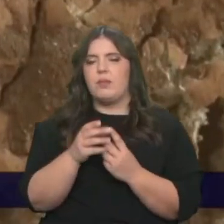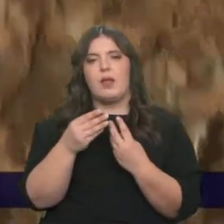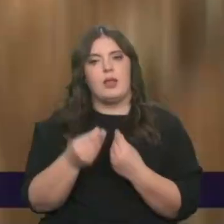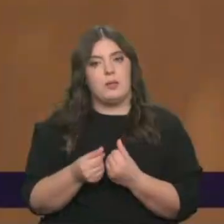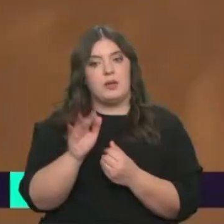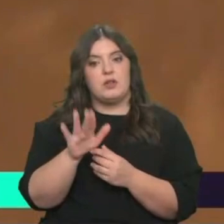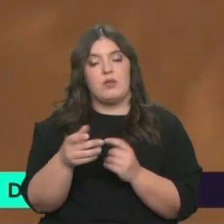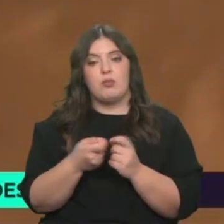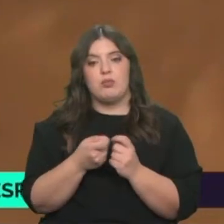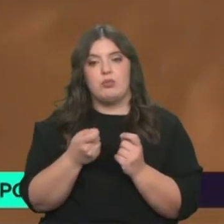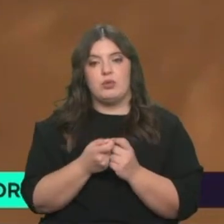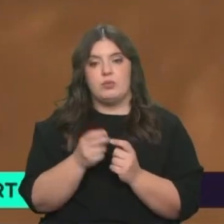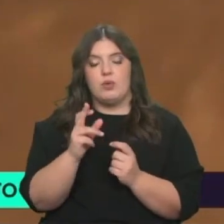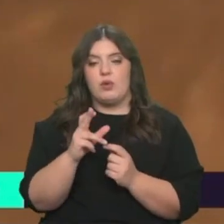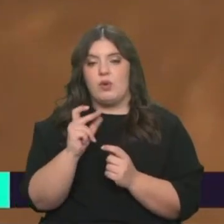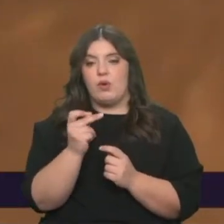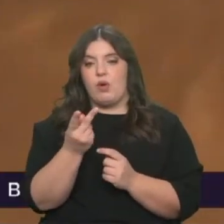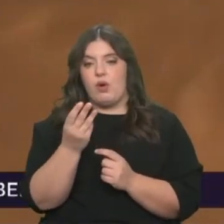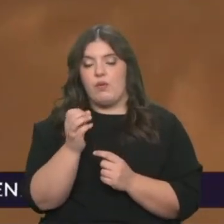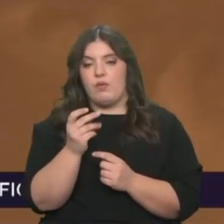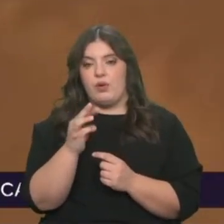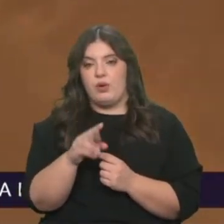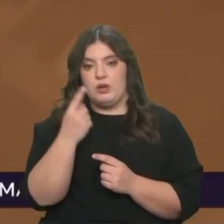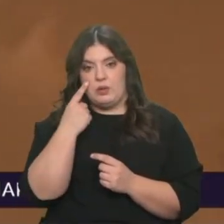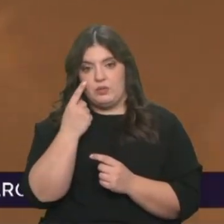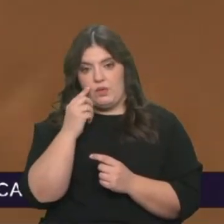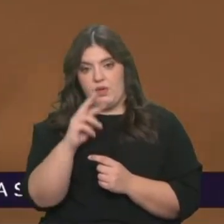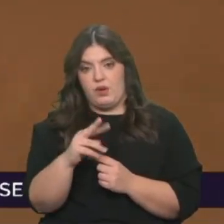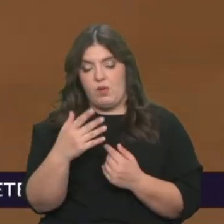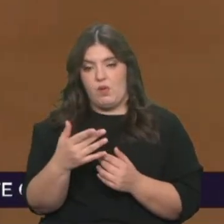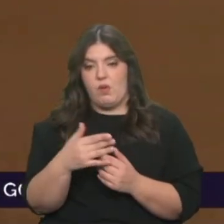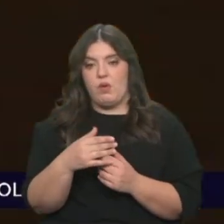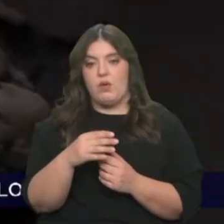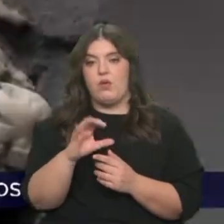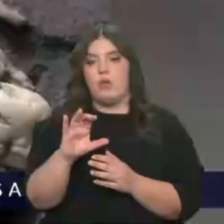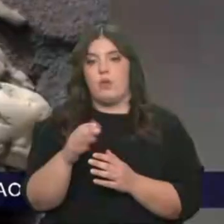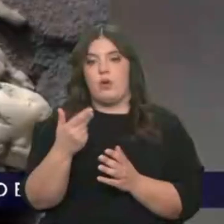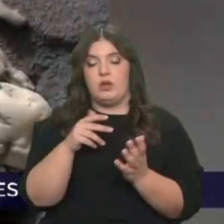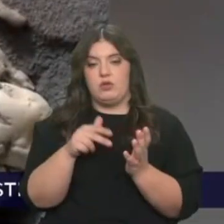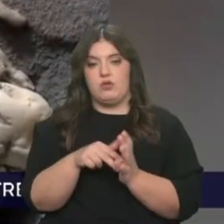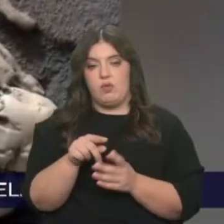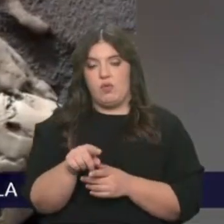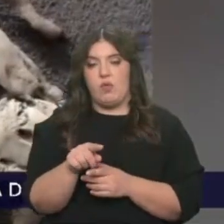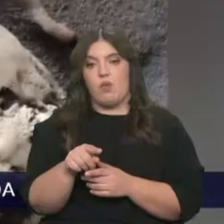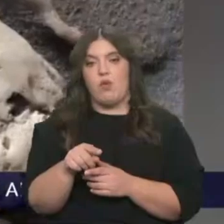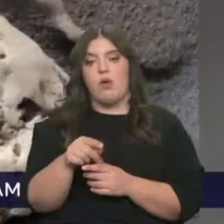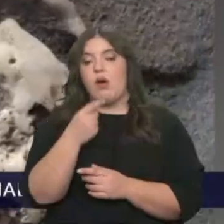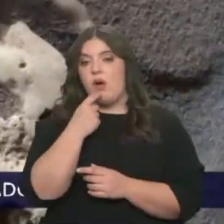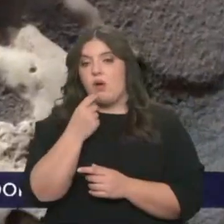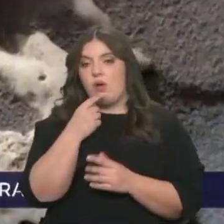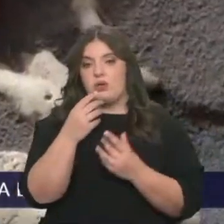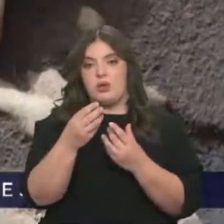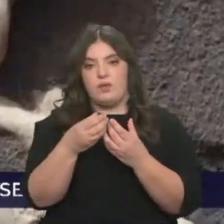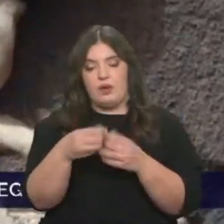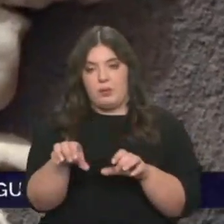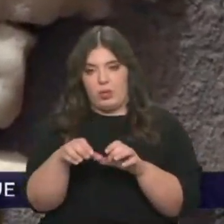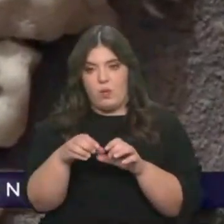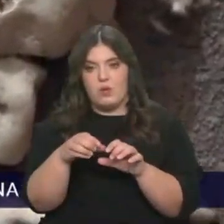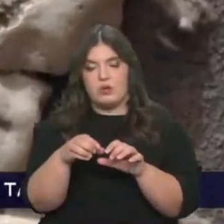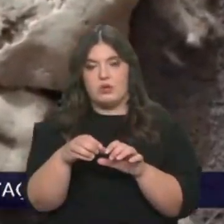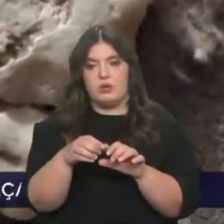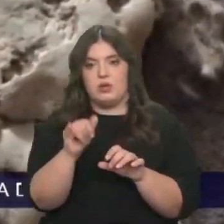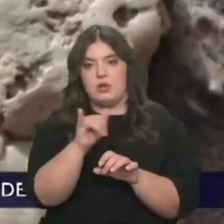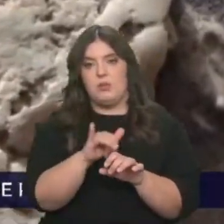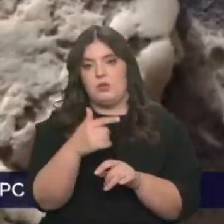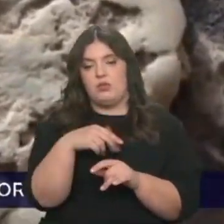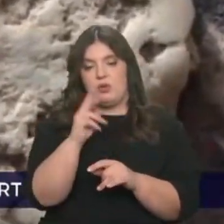estavam próximas do rover Curiosity, este que nós estamos a ver nas imagens. Quando o Curiosity chegou a estas rochas e fragmentou-as, as imagens que